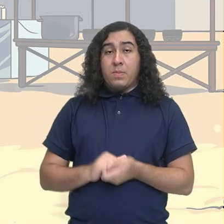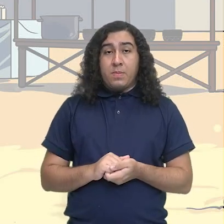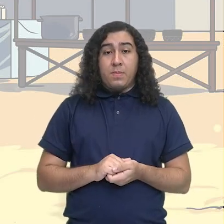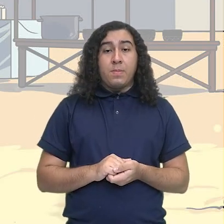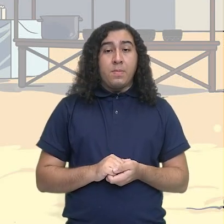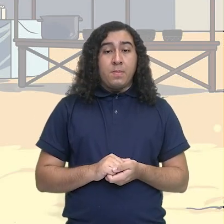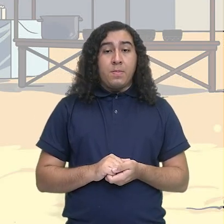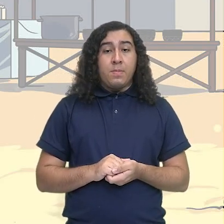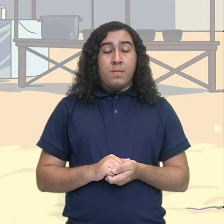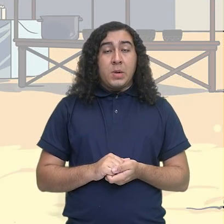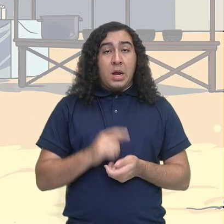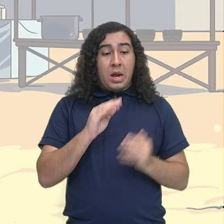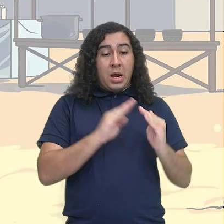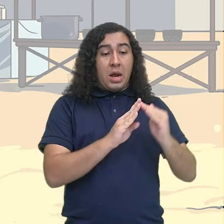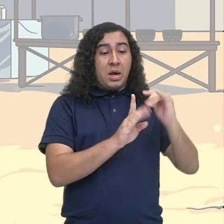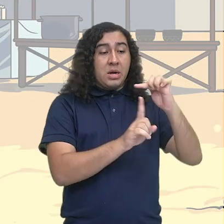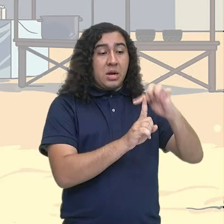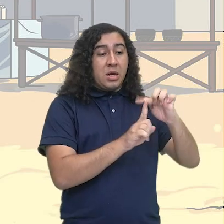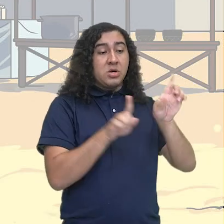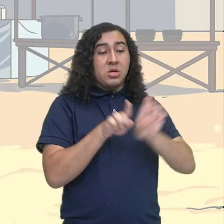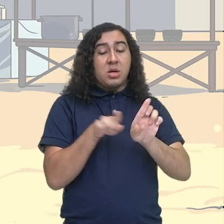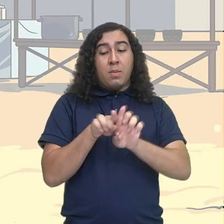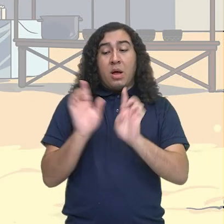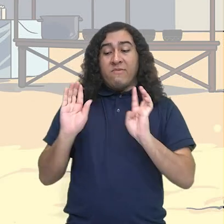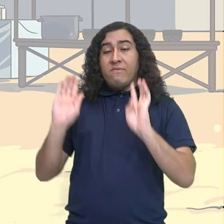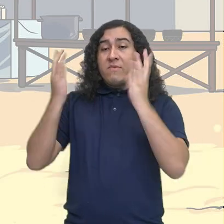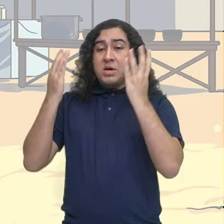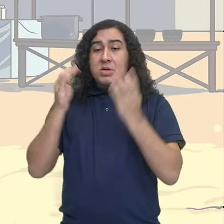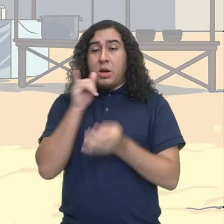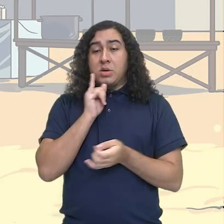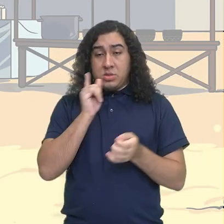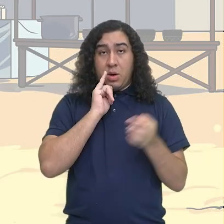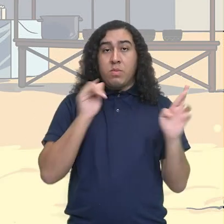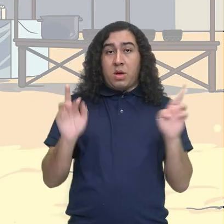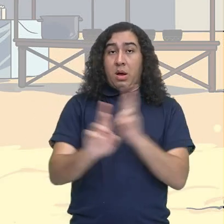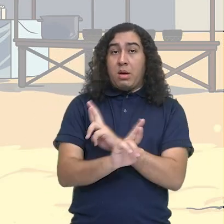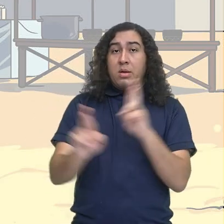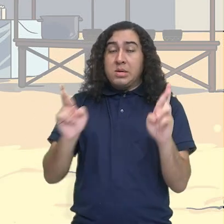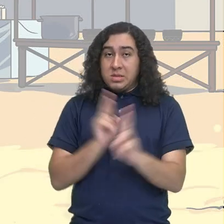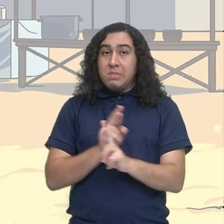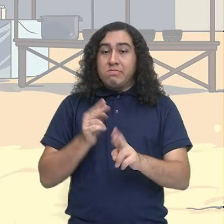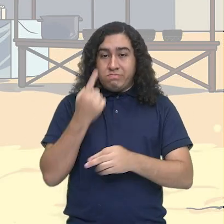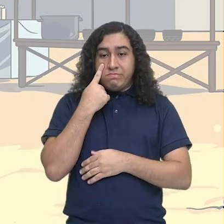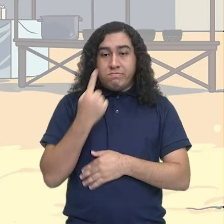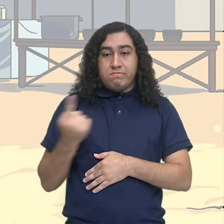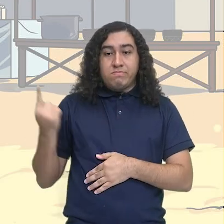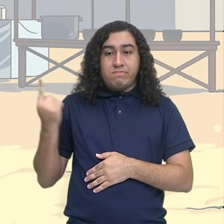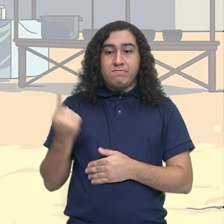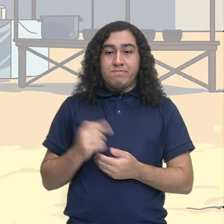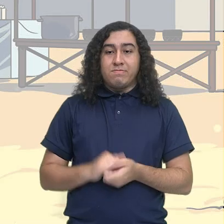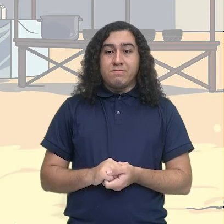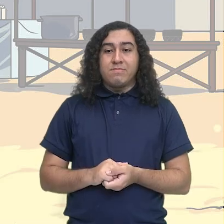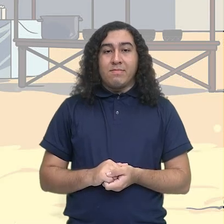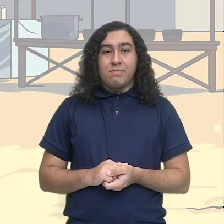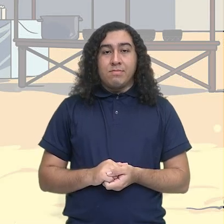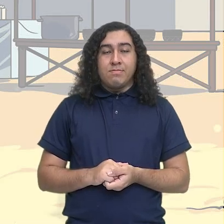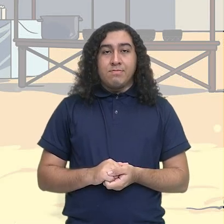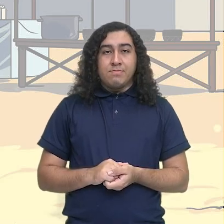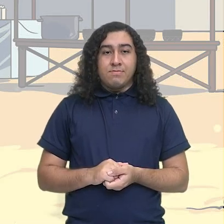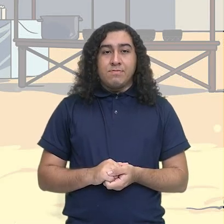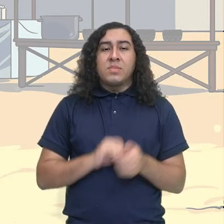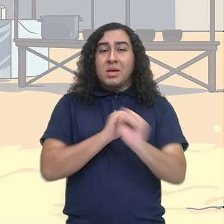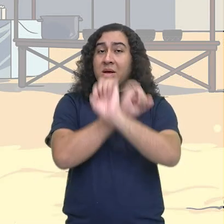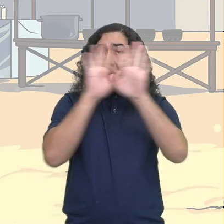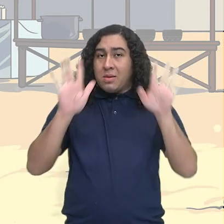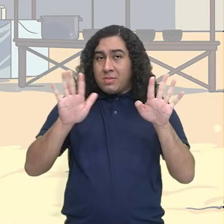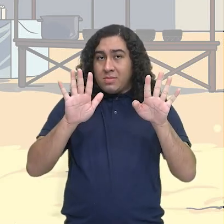seja, entre a igreja e este arraial, como é o exemplo aqui dado para vocês. Está muito